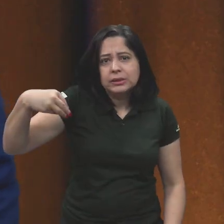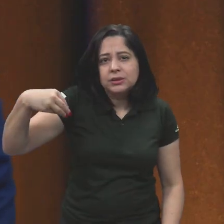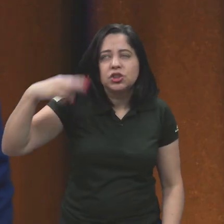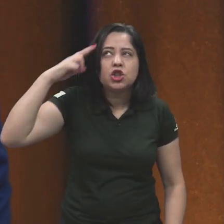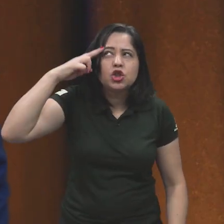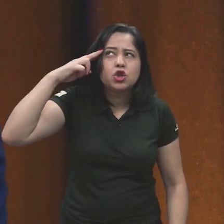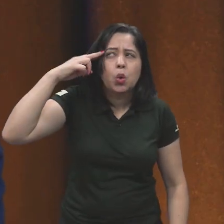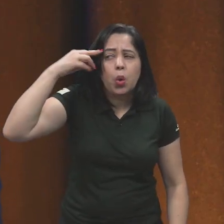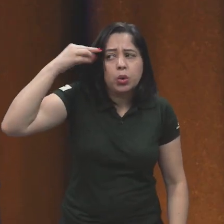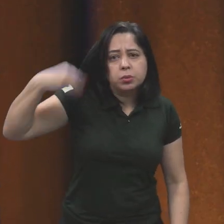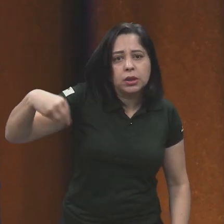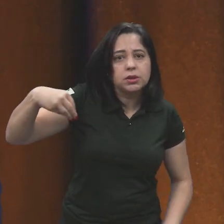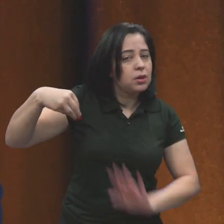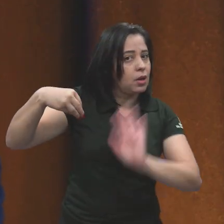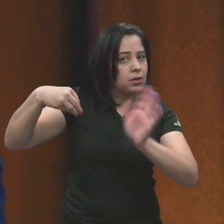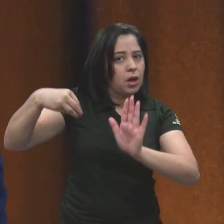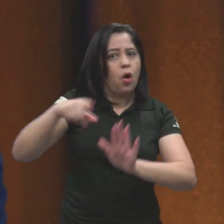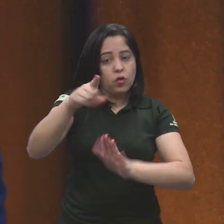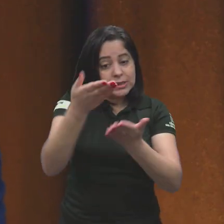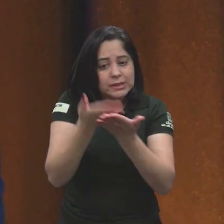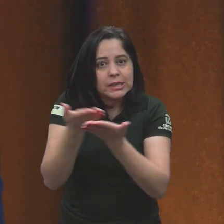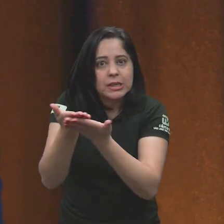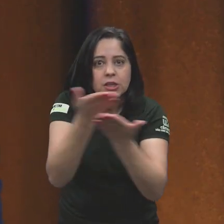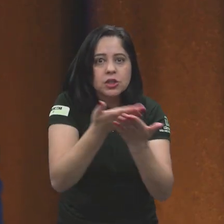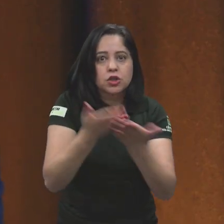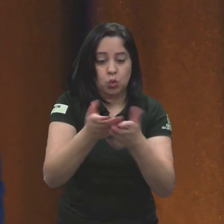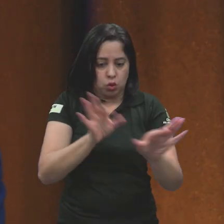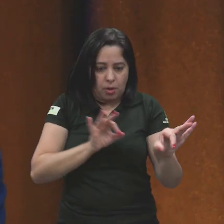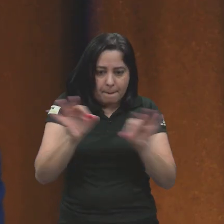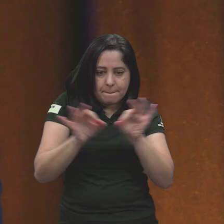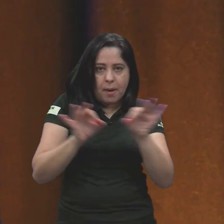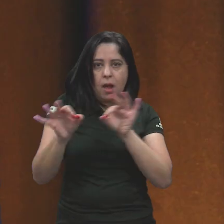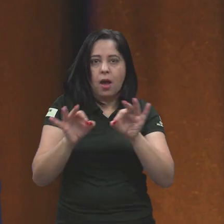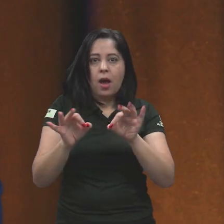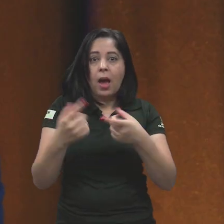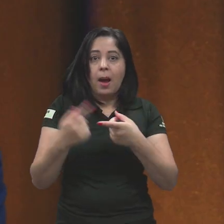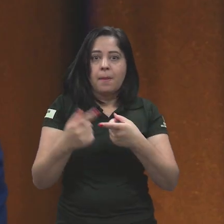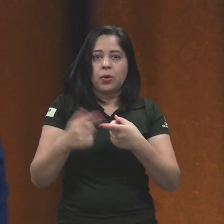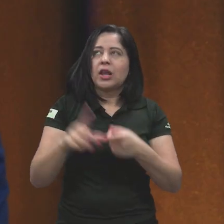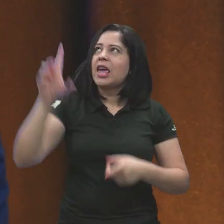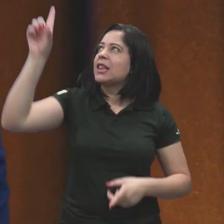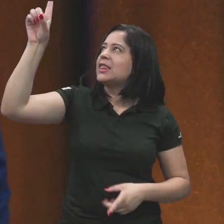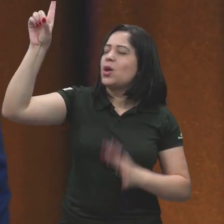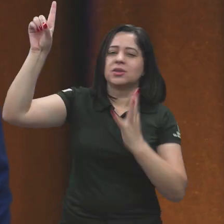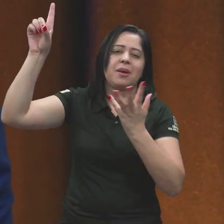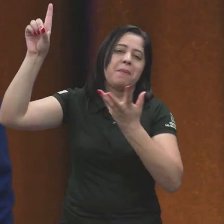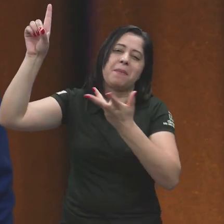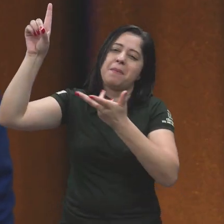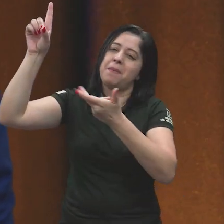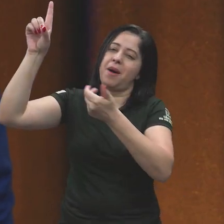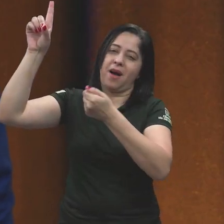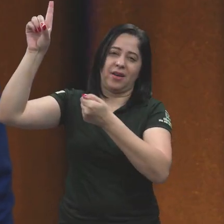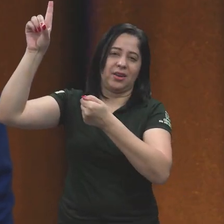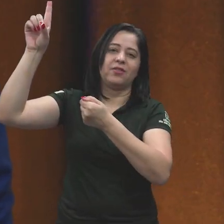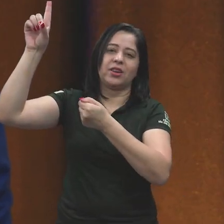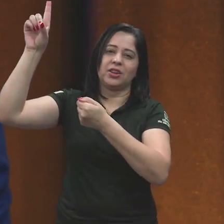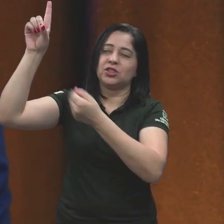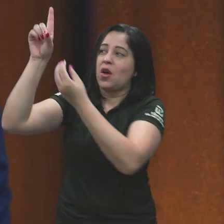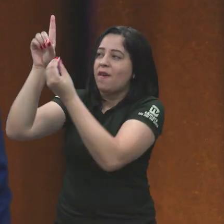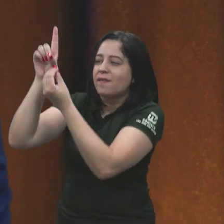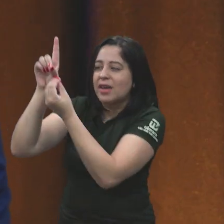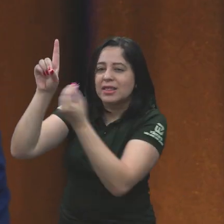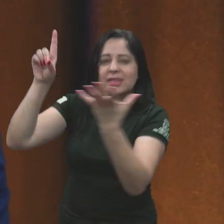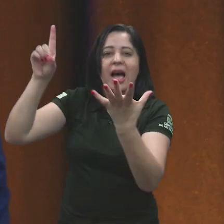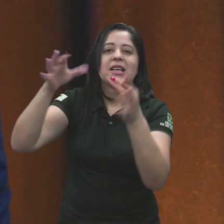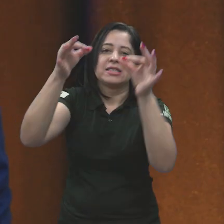você nunca desista dos seus sonhos, que você estude, que você se prepare, porque nós temos um Deus que é maravilhoso e